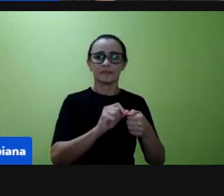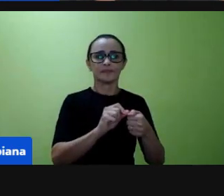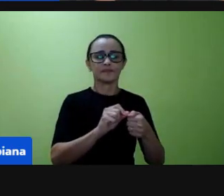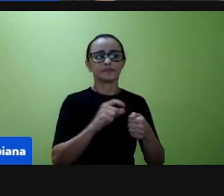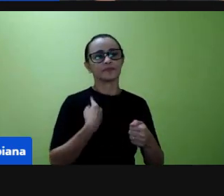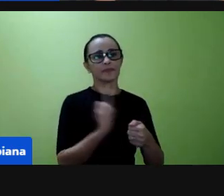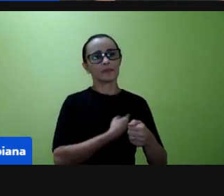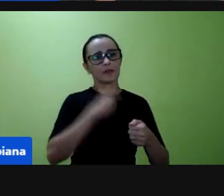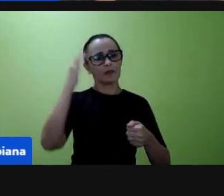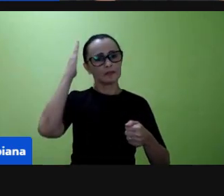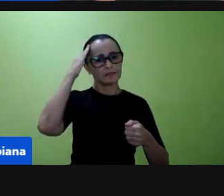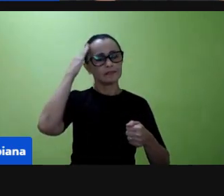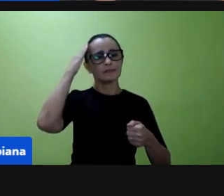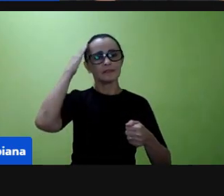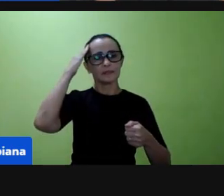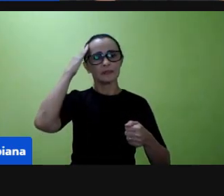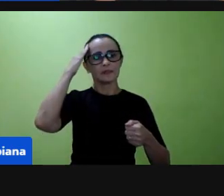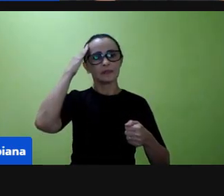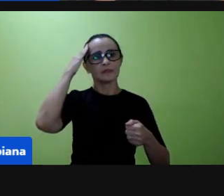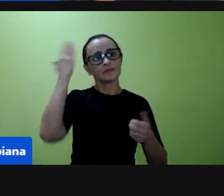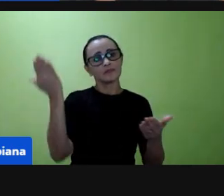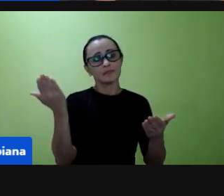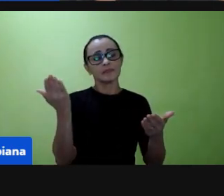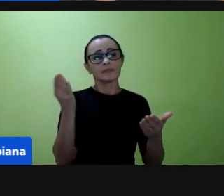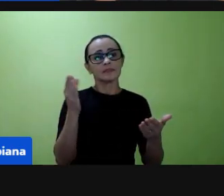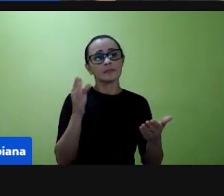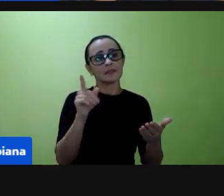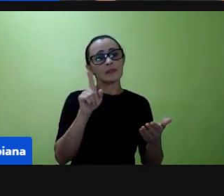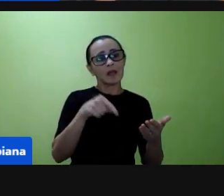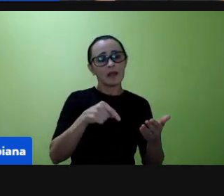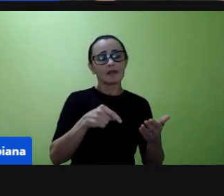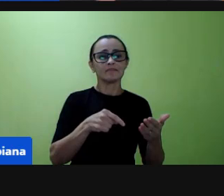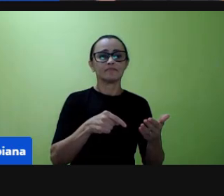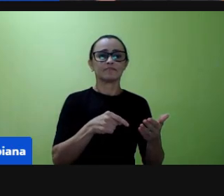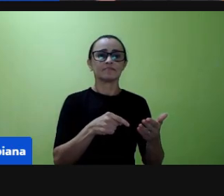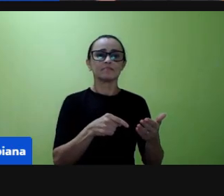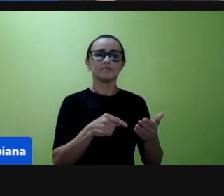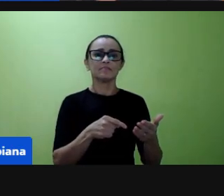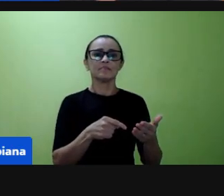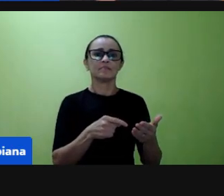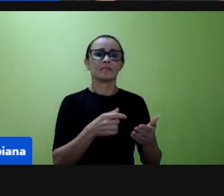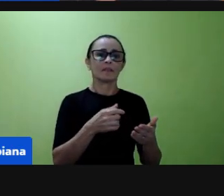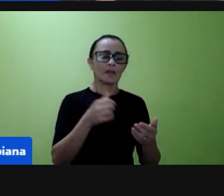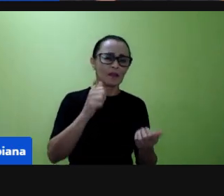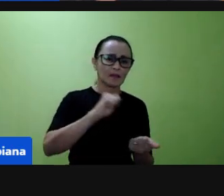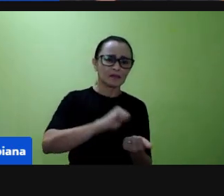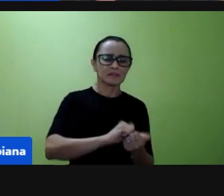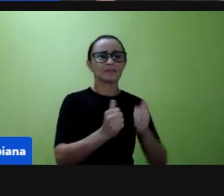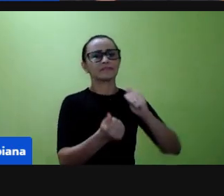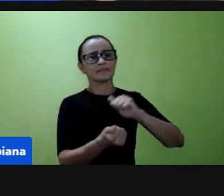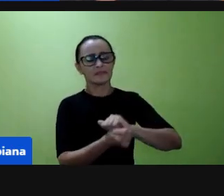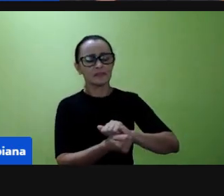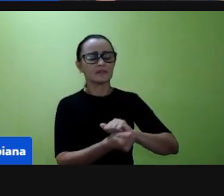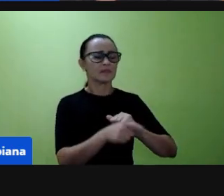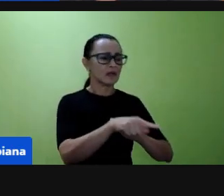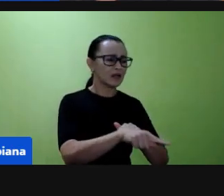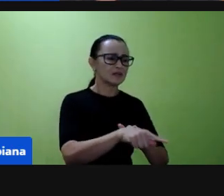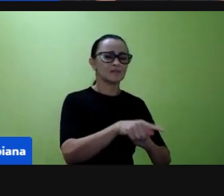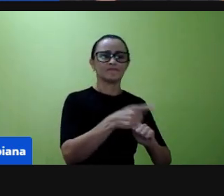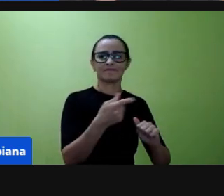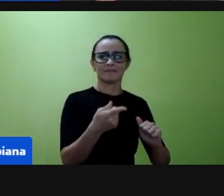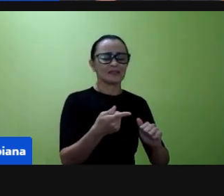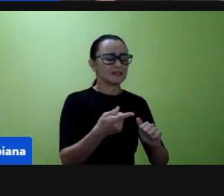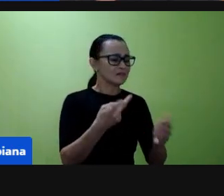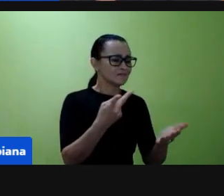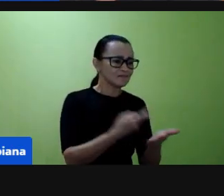que o percurso ele é construído assim, né? É tentativa e erro. Não deu certo, vou fazer, não deu certo, vou pensar de outra